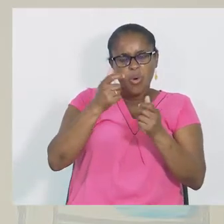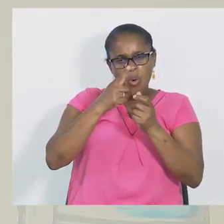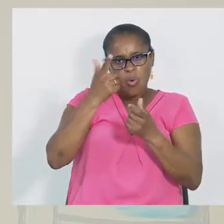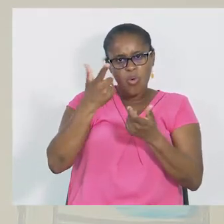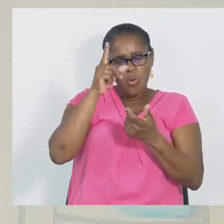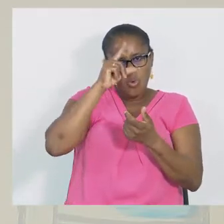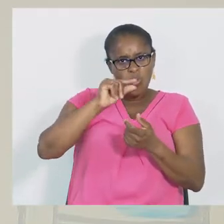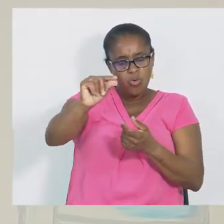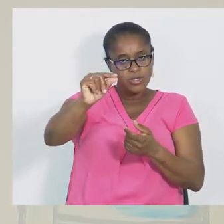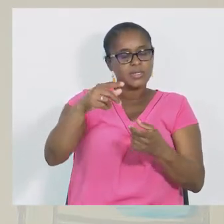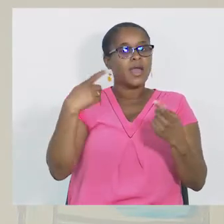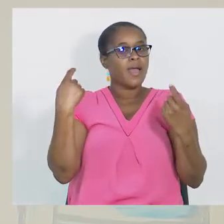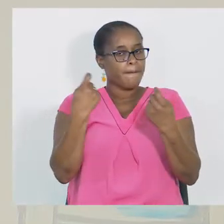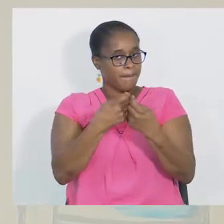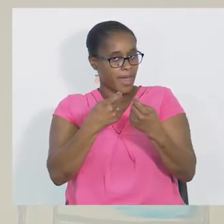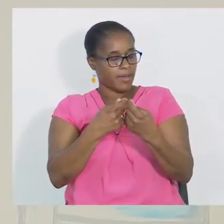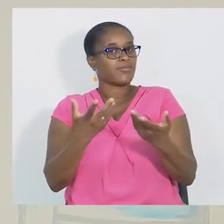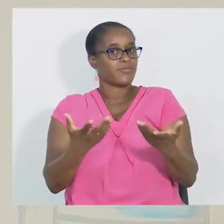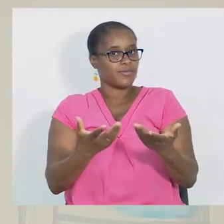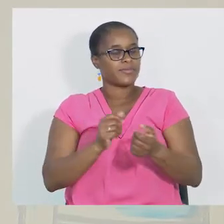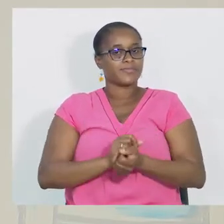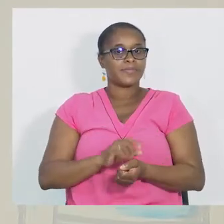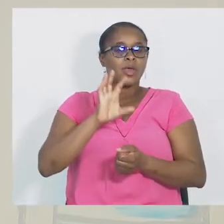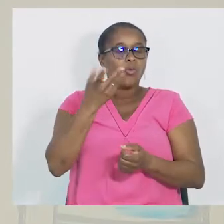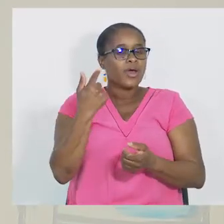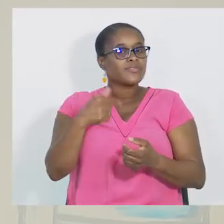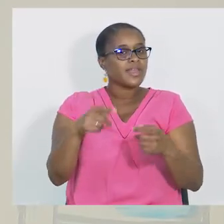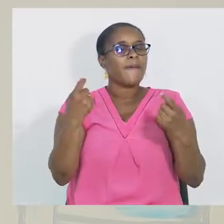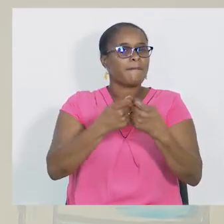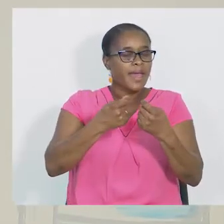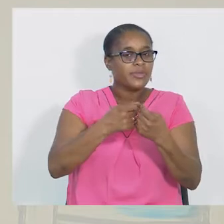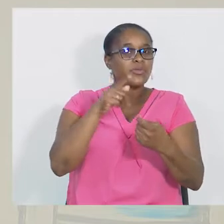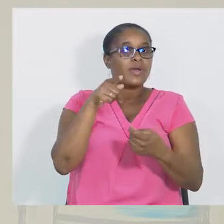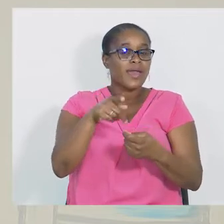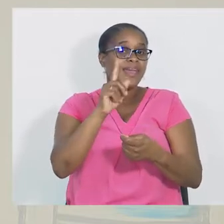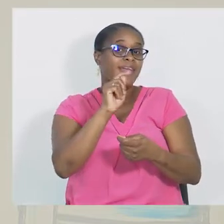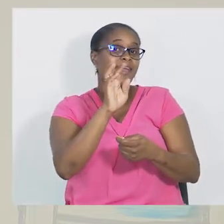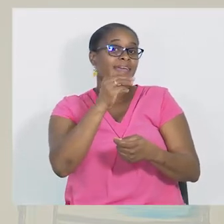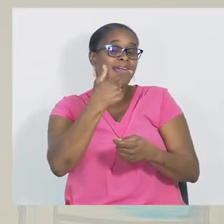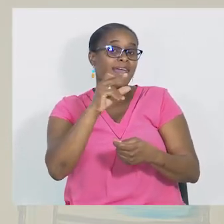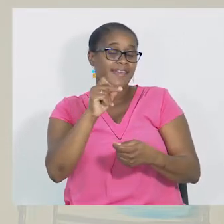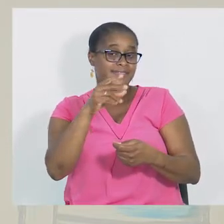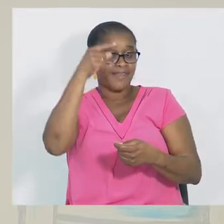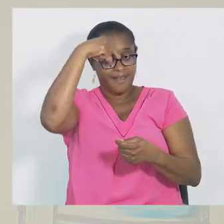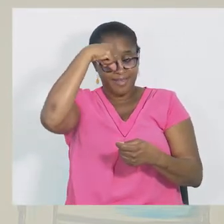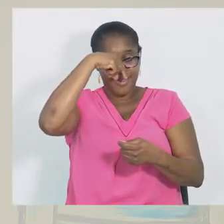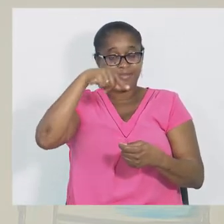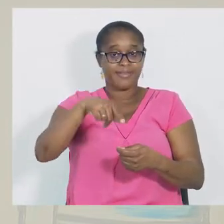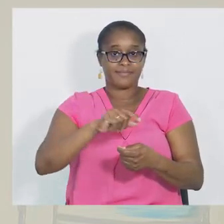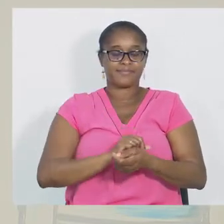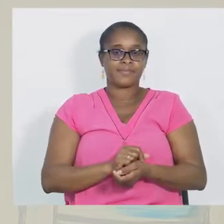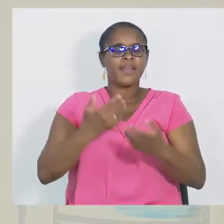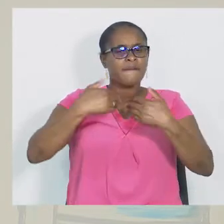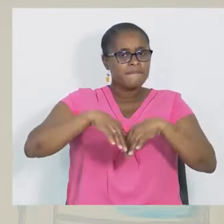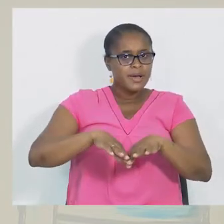bocadinho. Vamos tentar ver outras palavras que estão sublinhadas neste